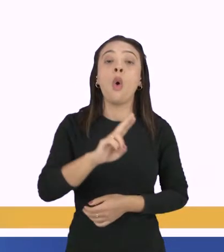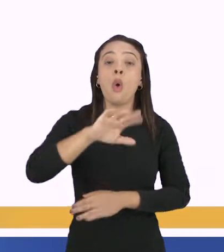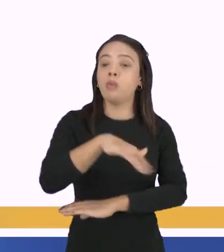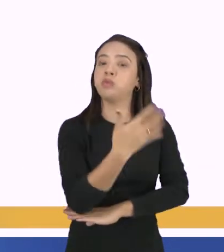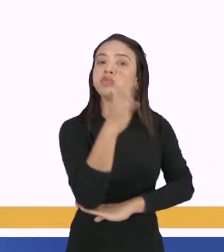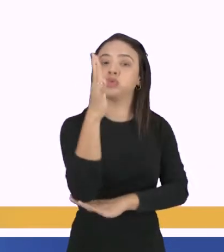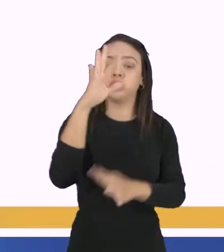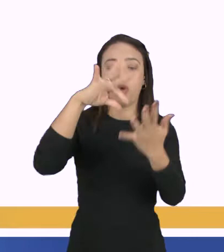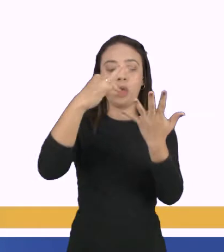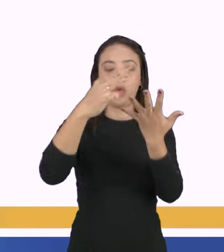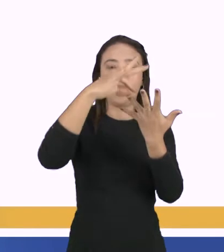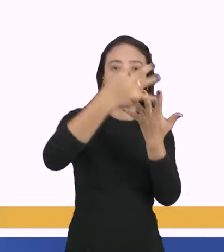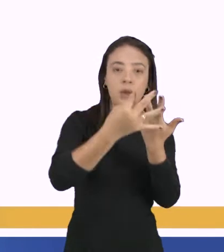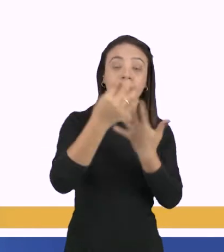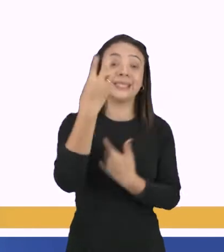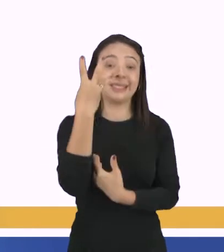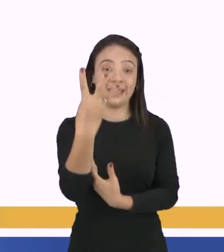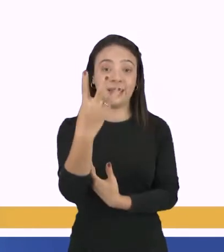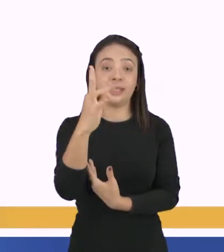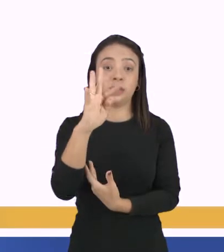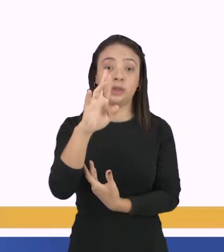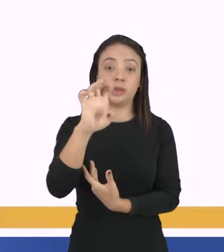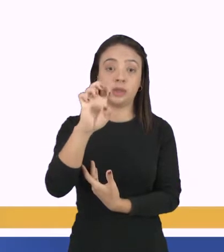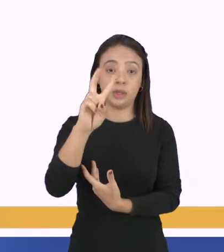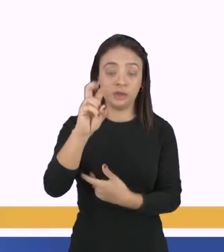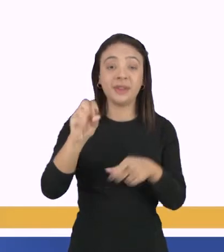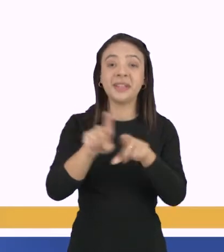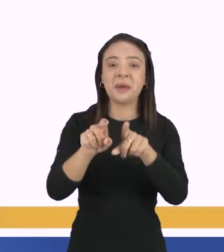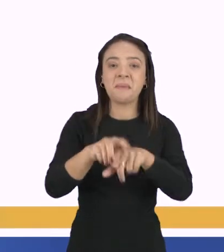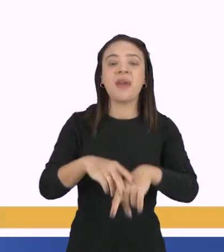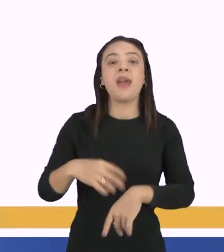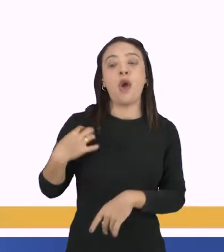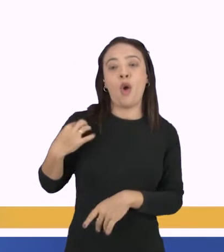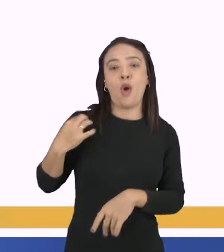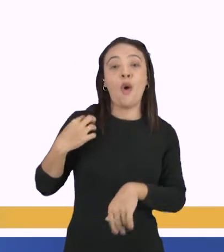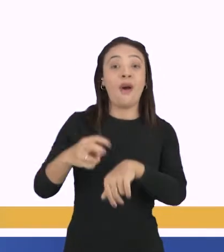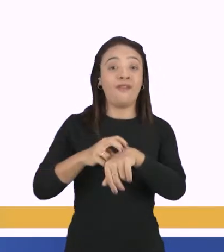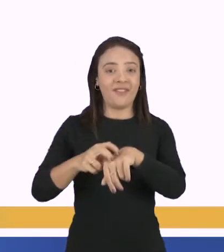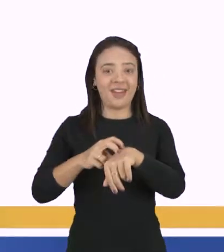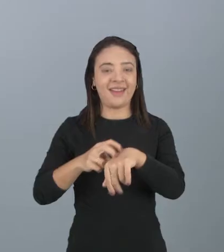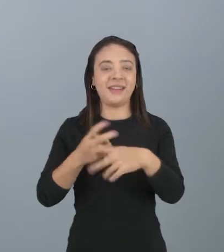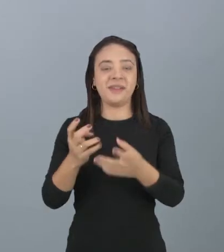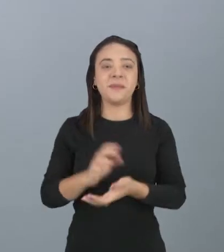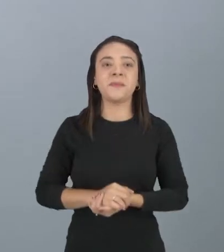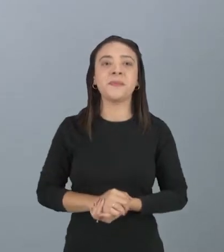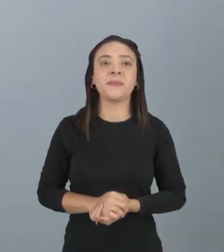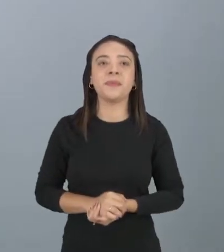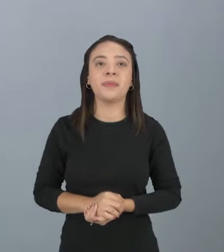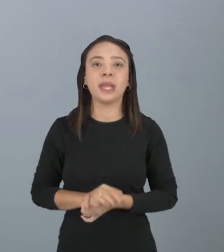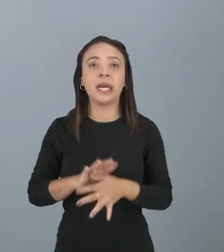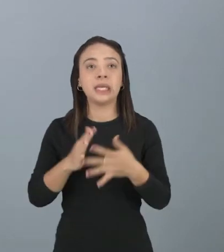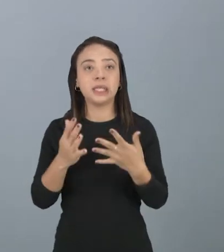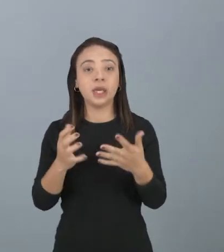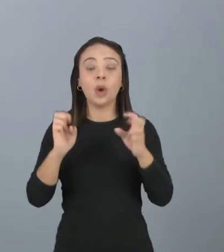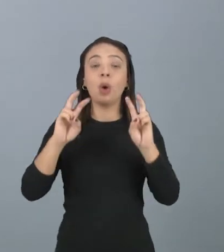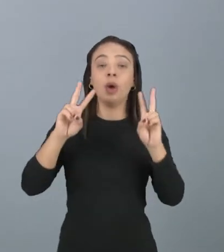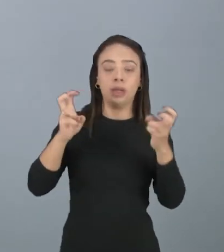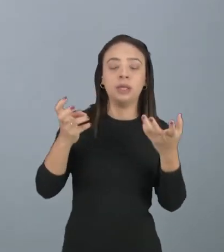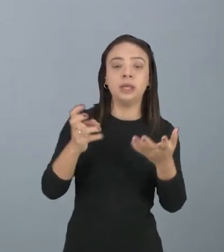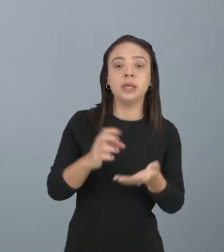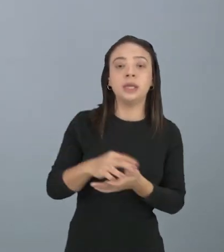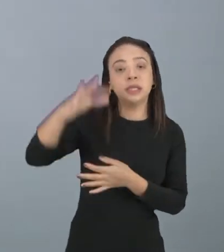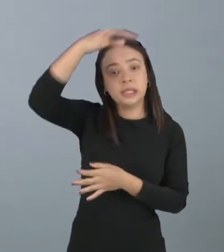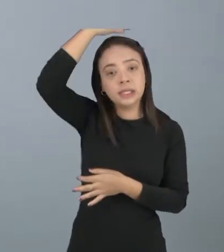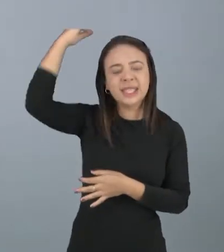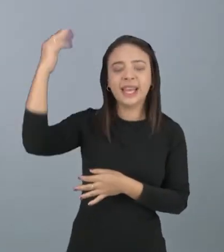e roupas verdes nas festas de comemorações do St. Patrick's Day. Bom, falando sobre o St. Patrick's Day, a gente já